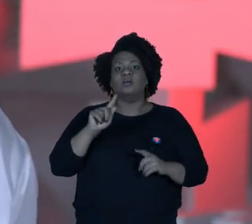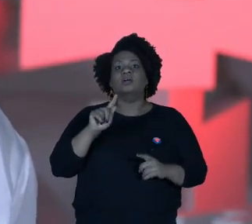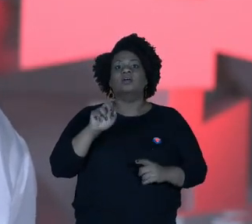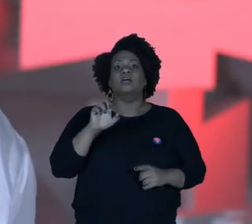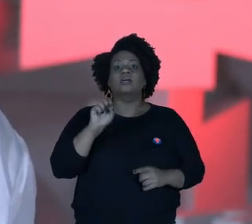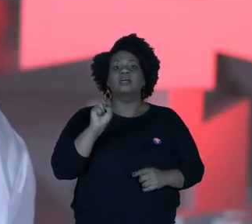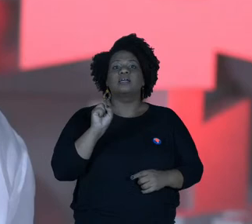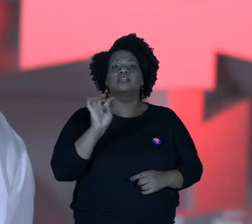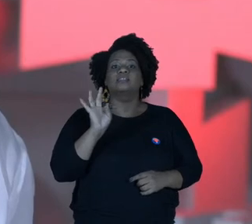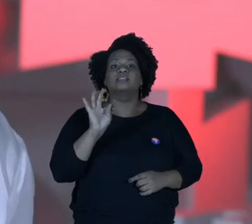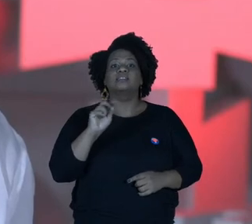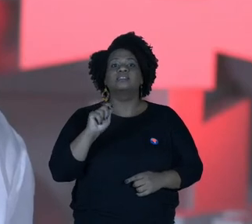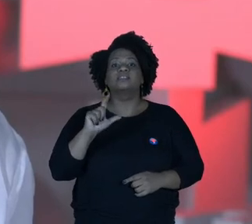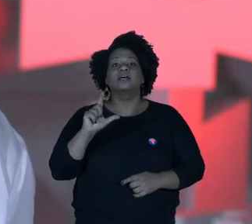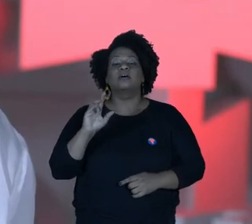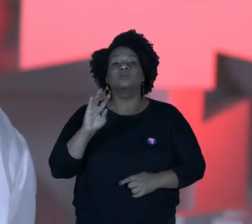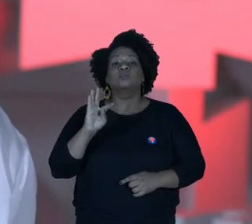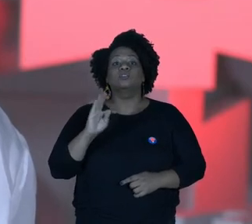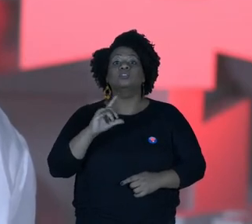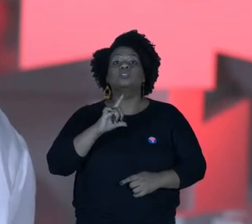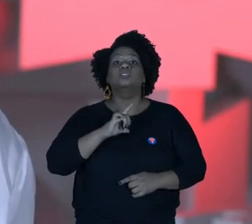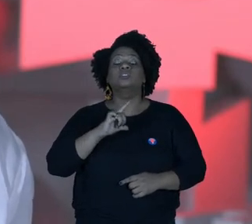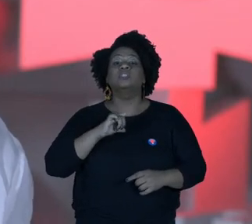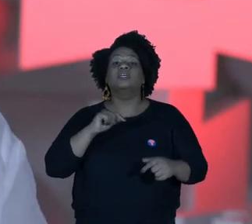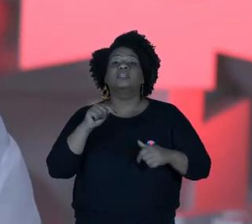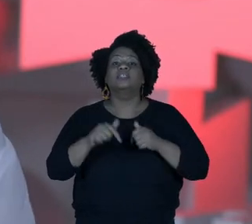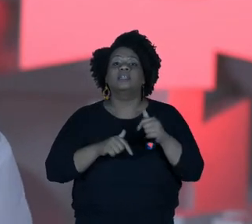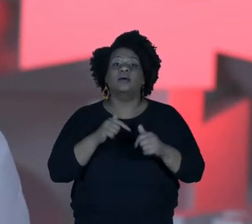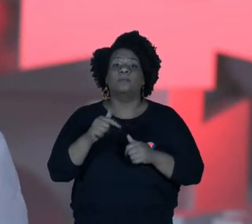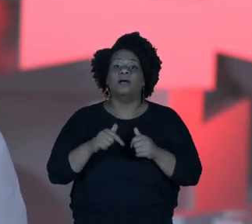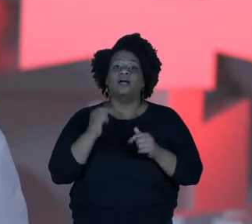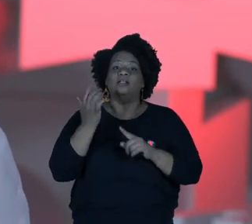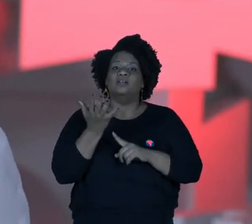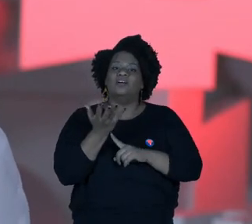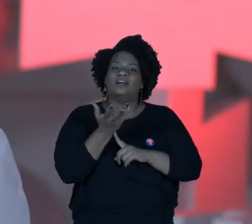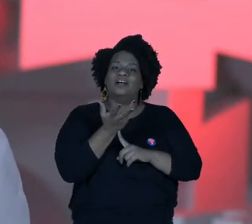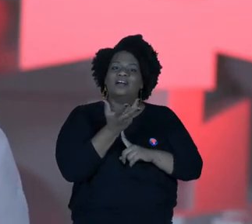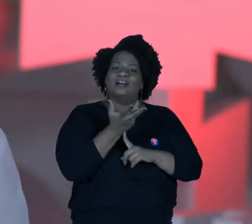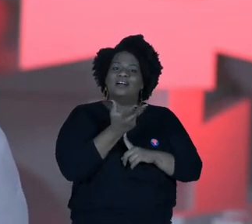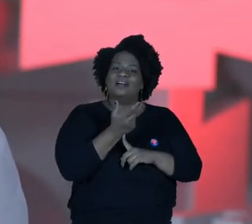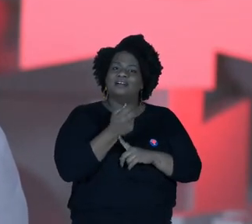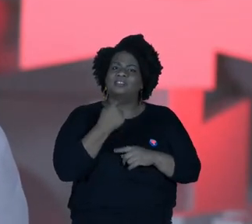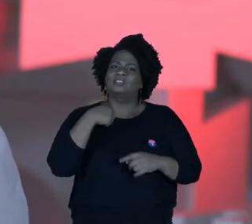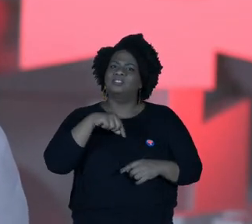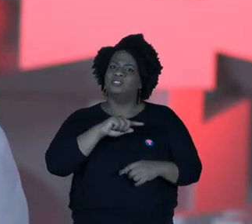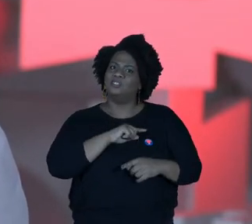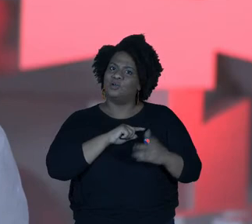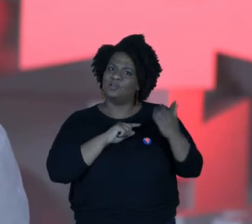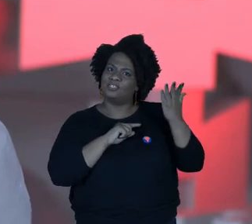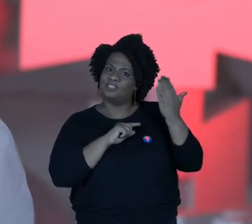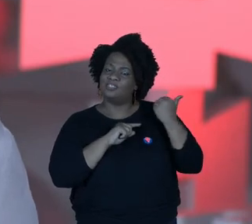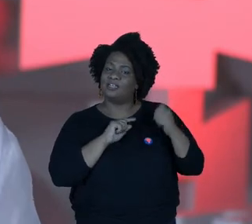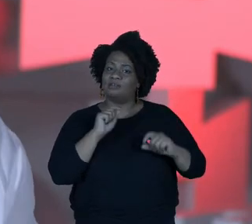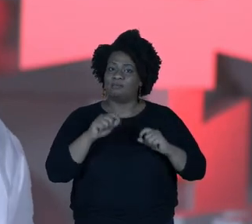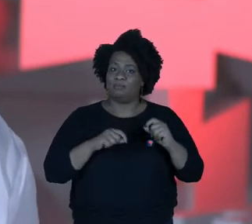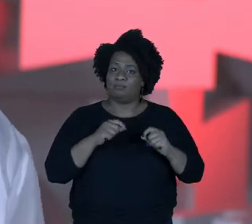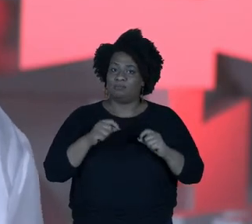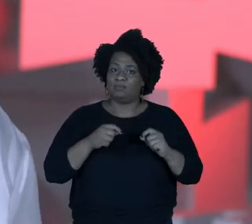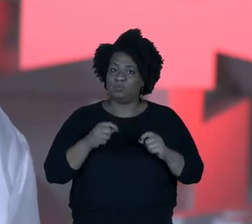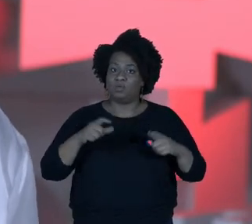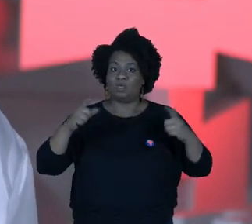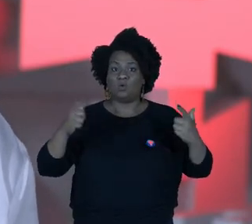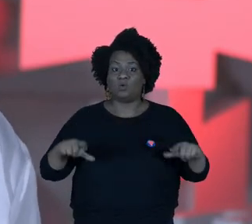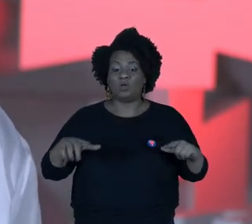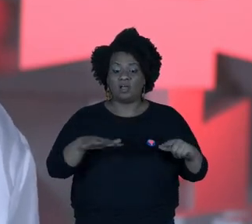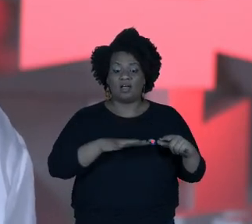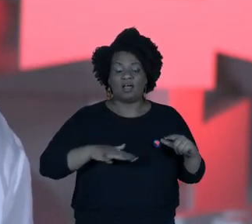tem para analisar a obra de arte. A gente sabe que o campo formal,